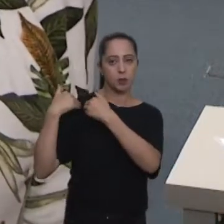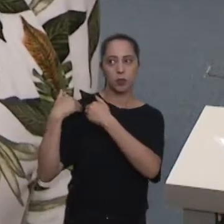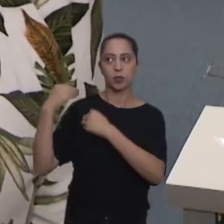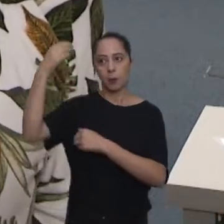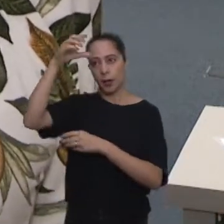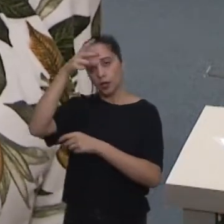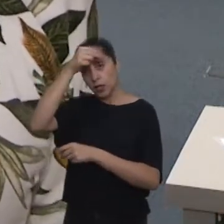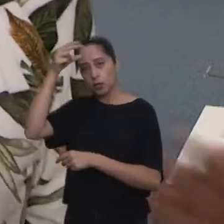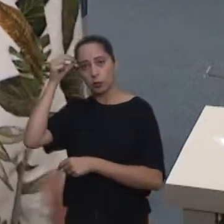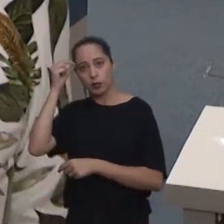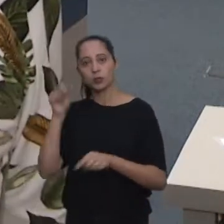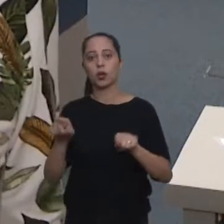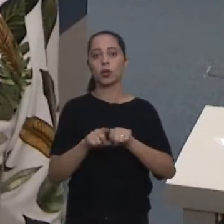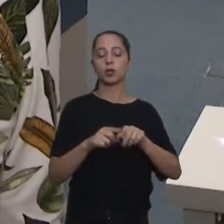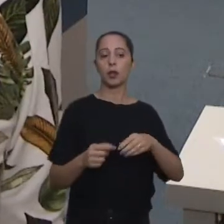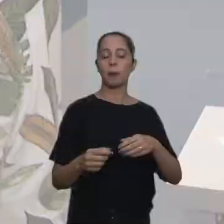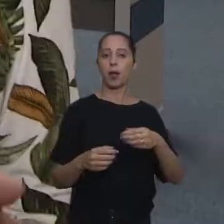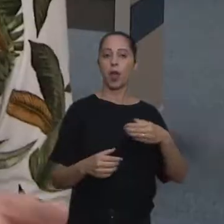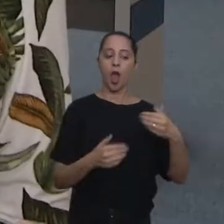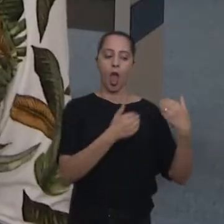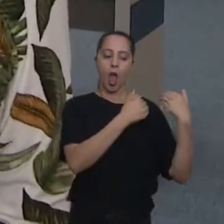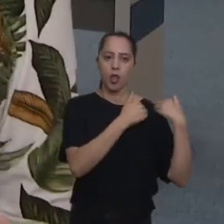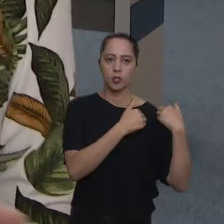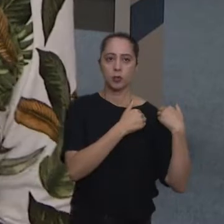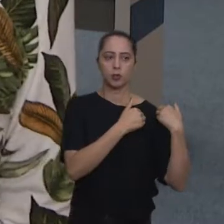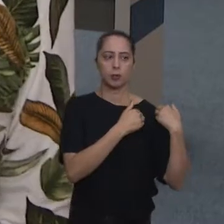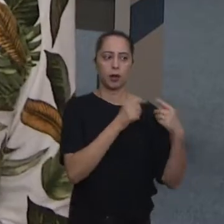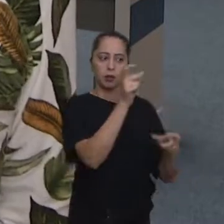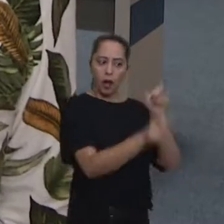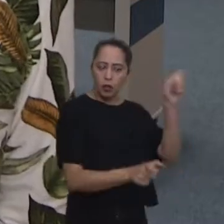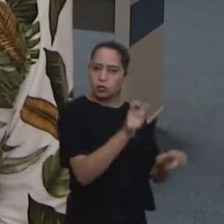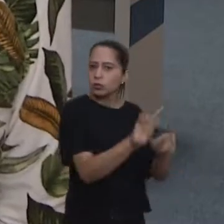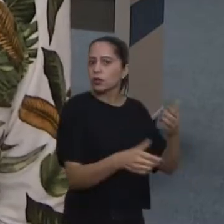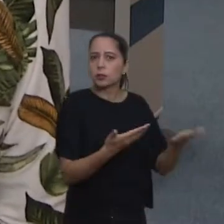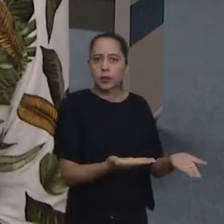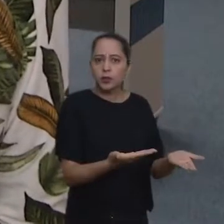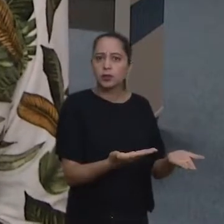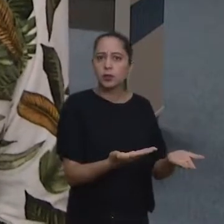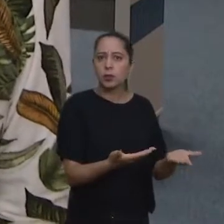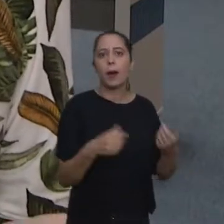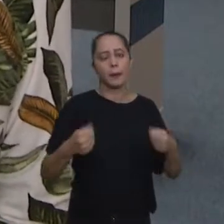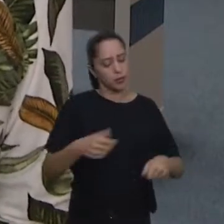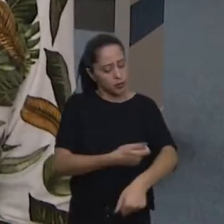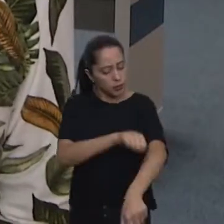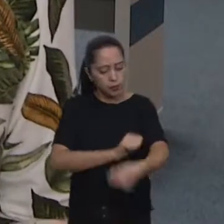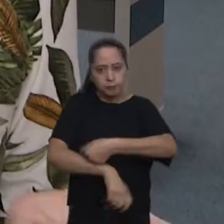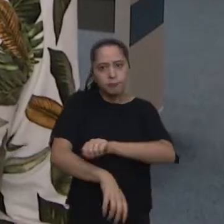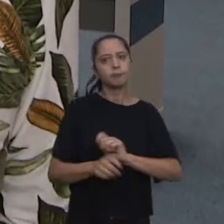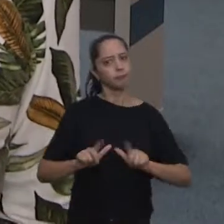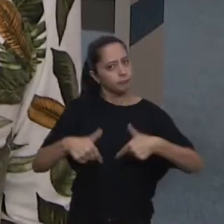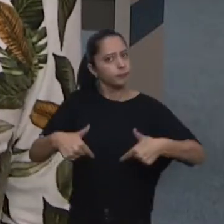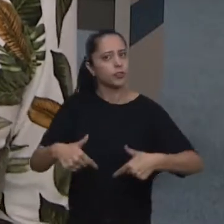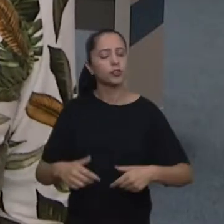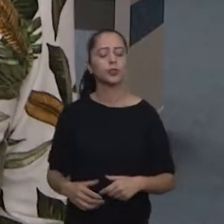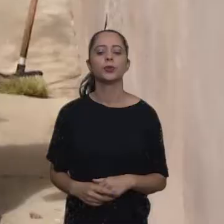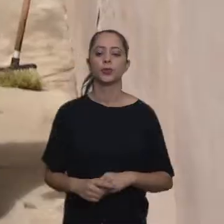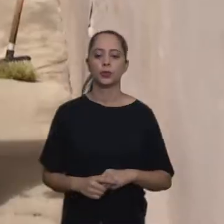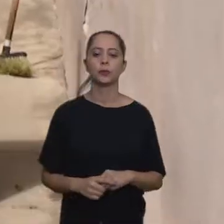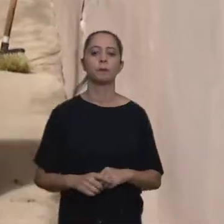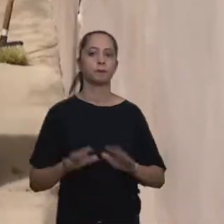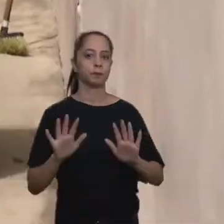a população, nem da população com os órgãos públicos. Na verdade, todo mundo já sabe que tem que ser feito, só falta arregaçar a manca e